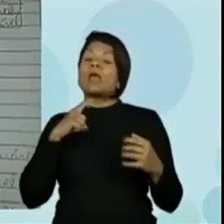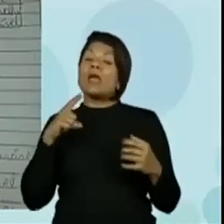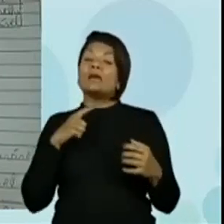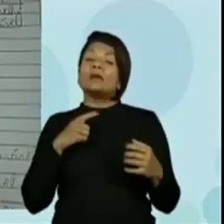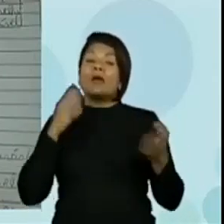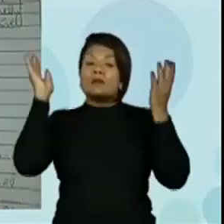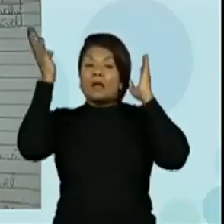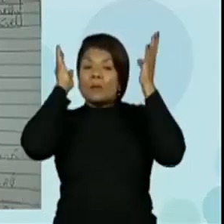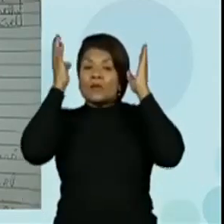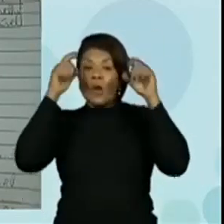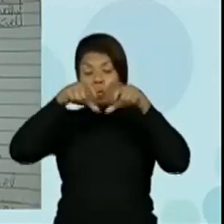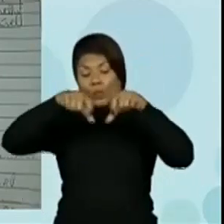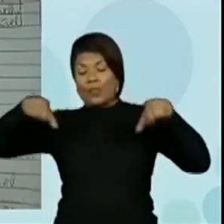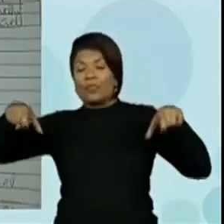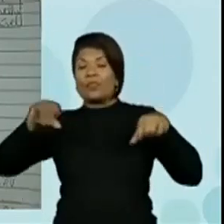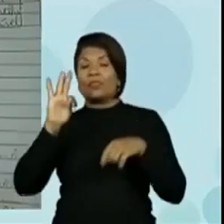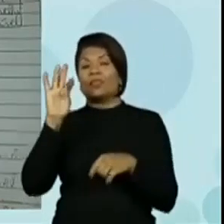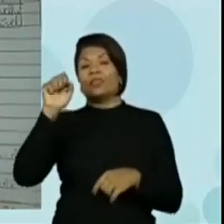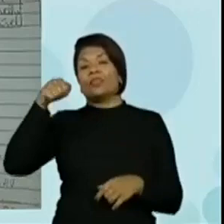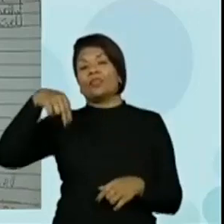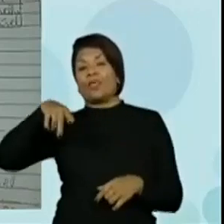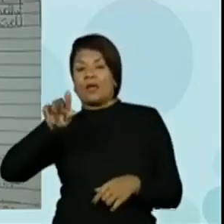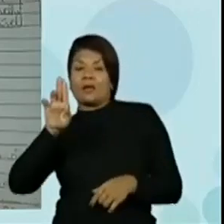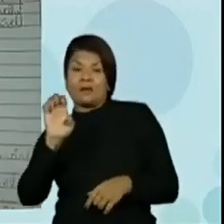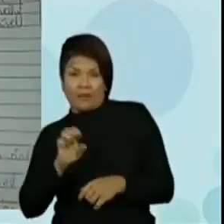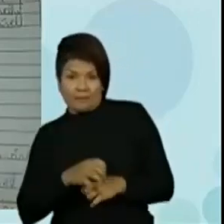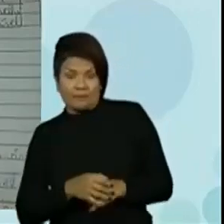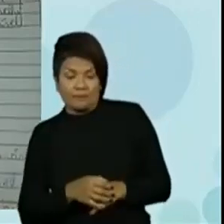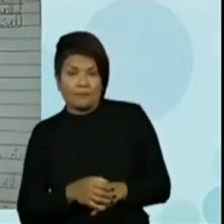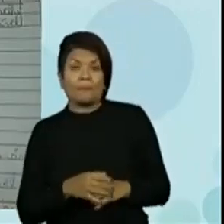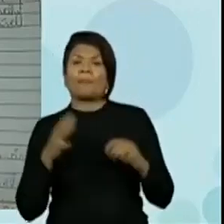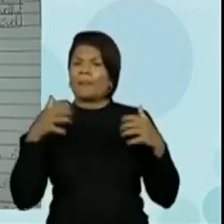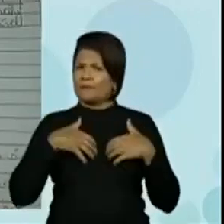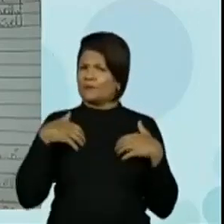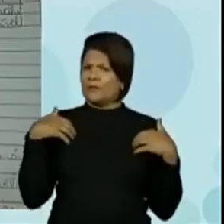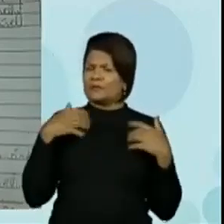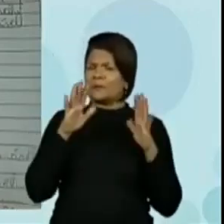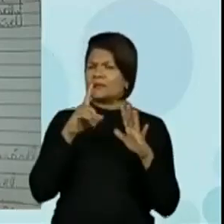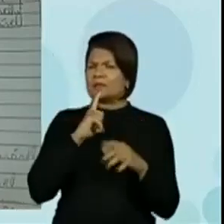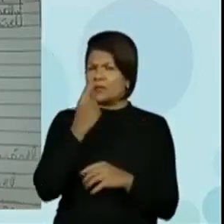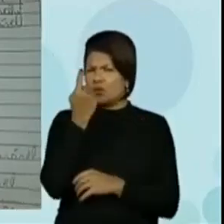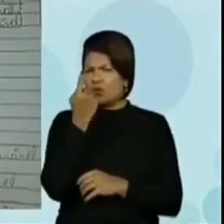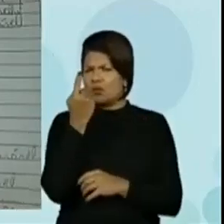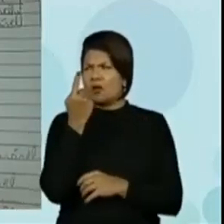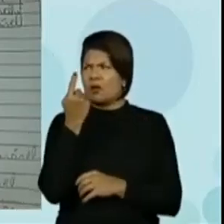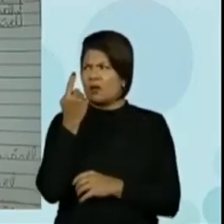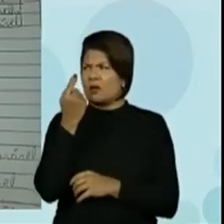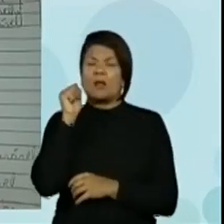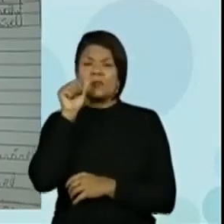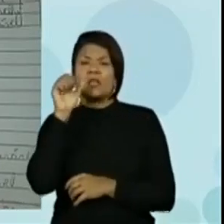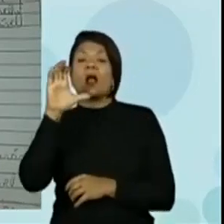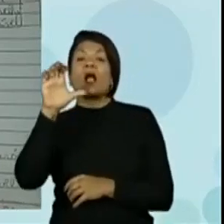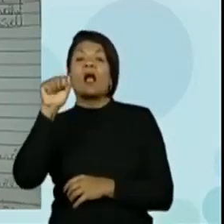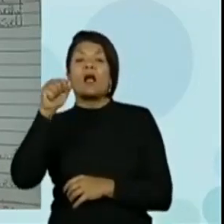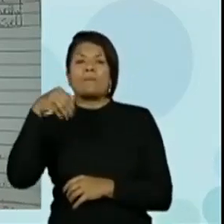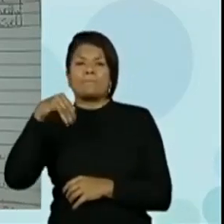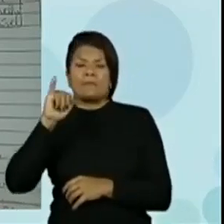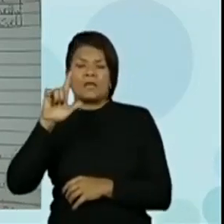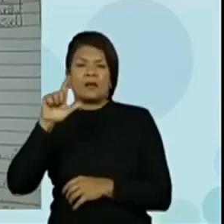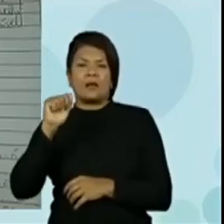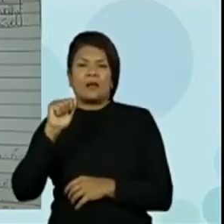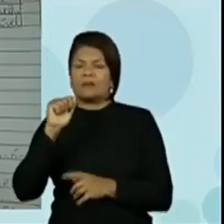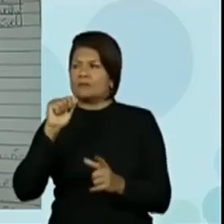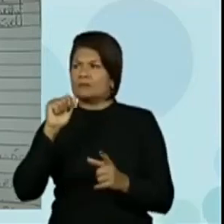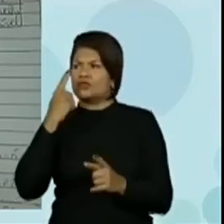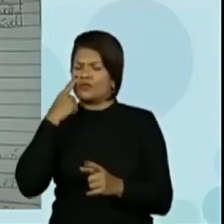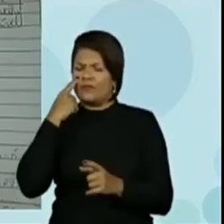caminhão-tanque. Então eu fico feliz do caminhão-tanque, mas tem um aluno, a Camila, deixa eu ver, ela não se identificou,